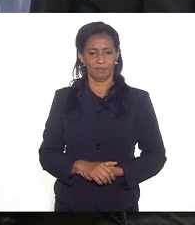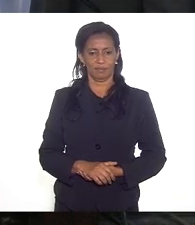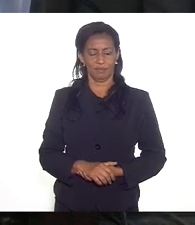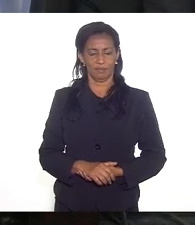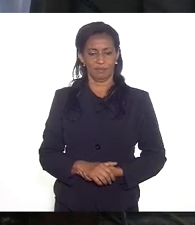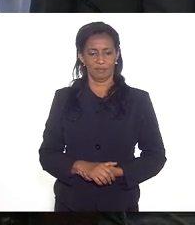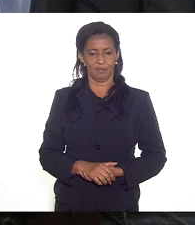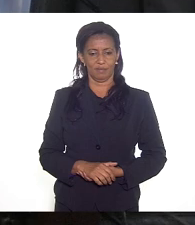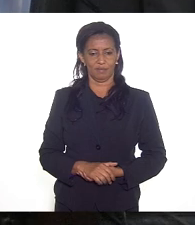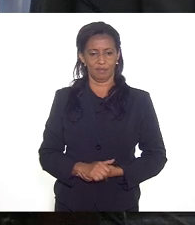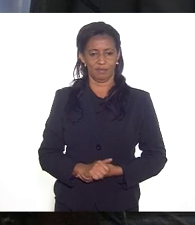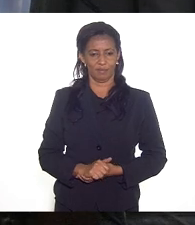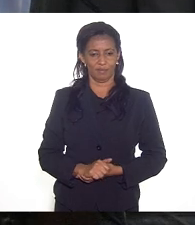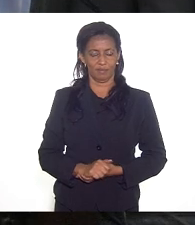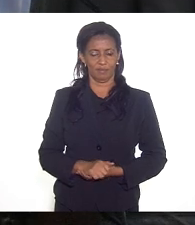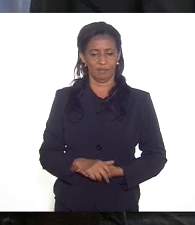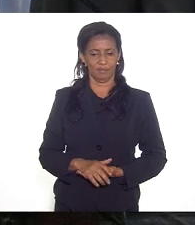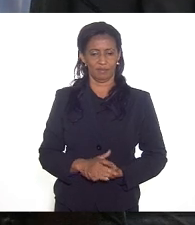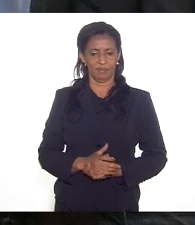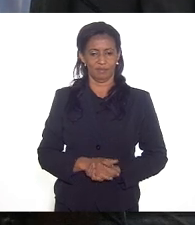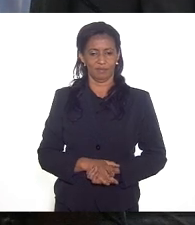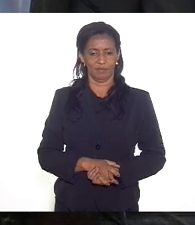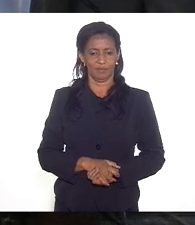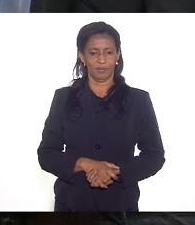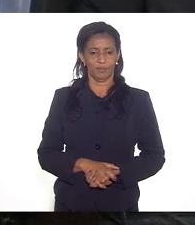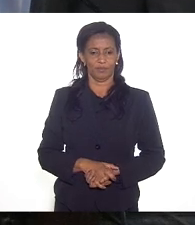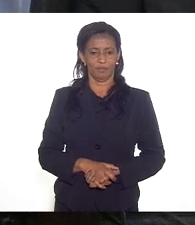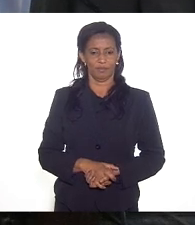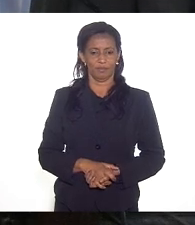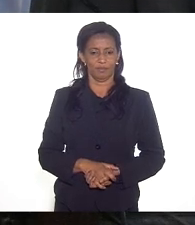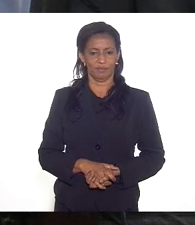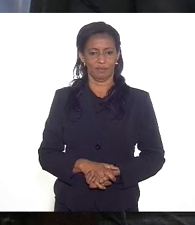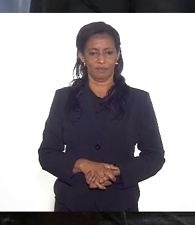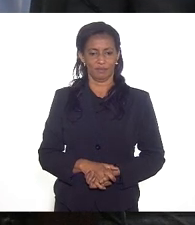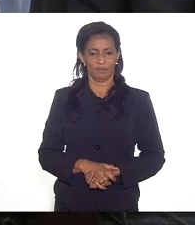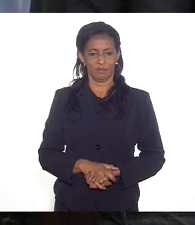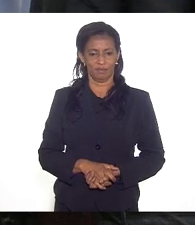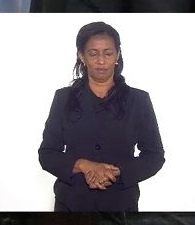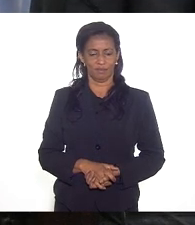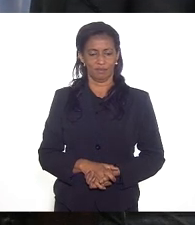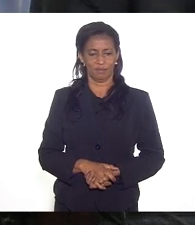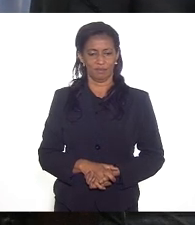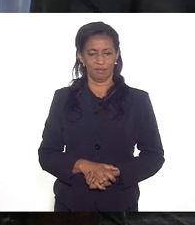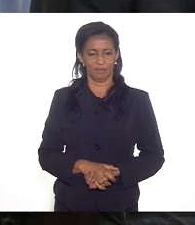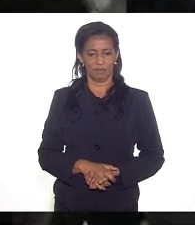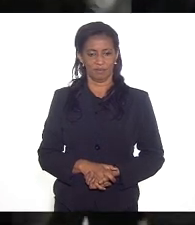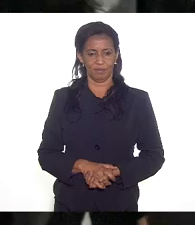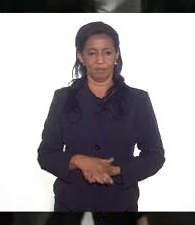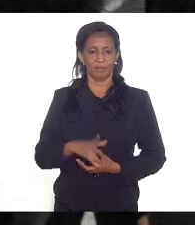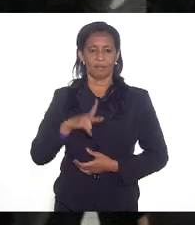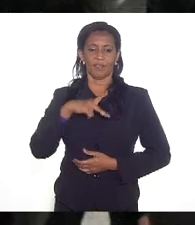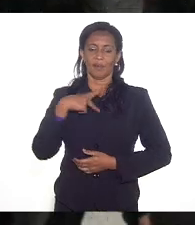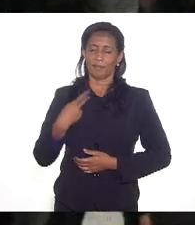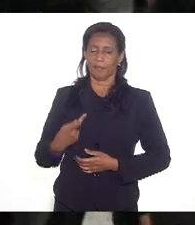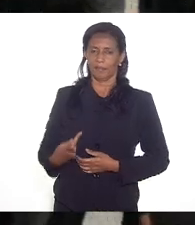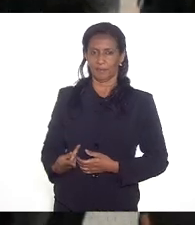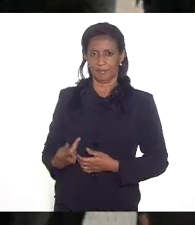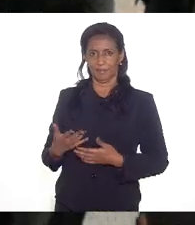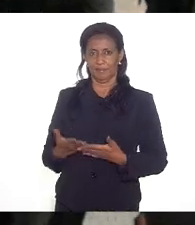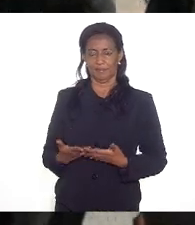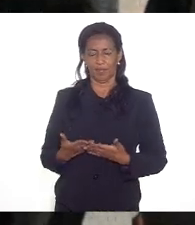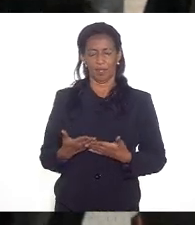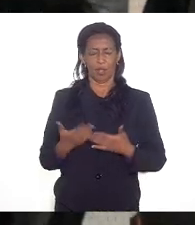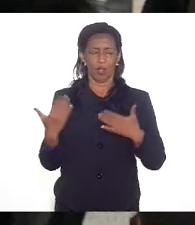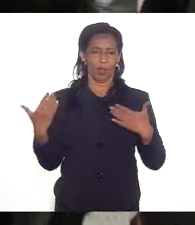e obrigado Presidente qual máscara ponha a massa por favor Presidente Quando eu